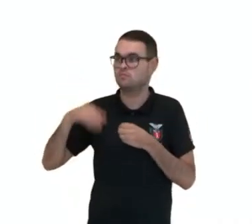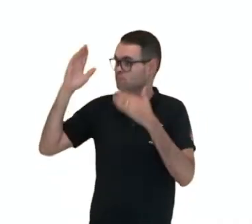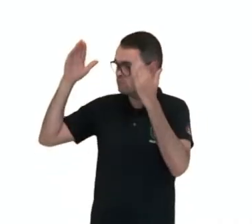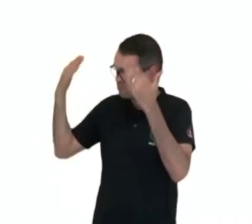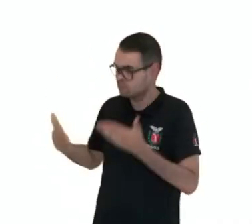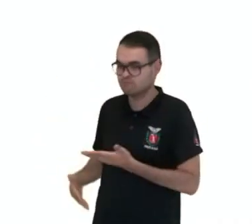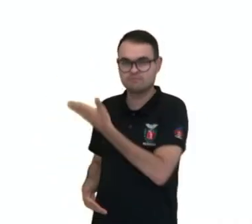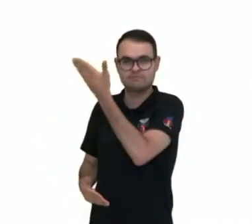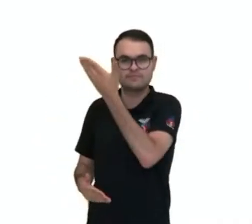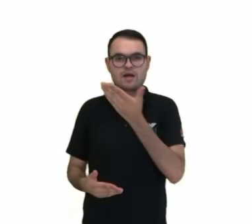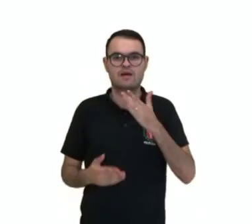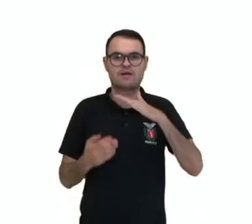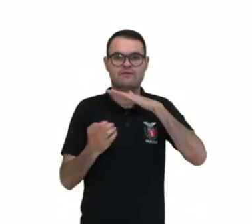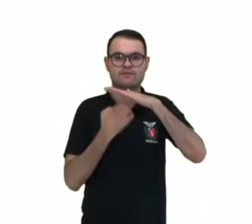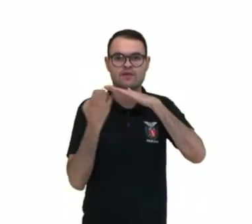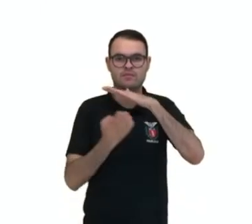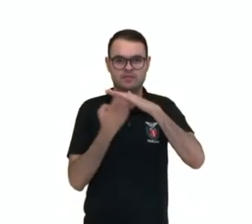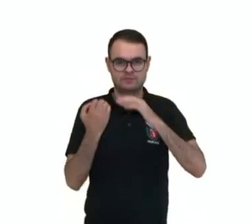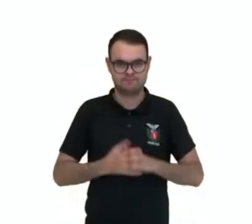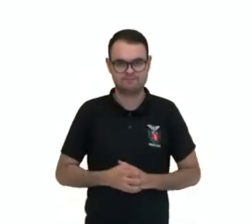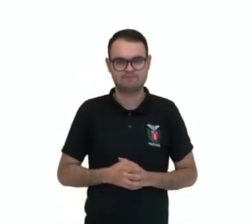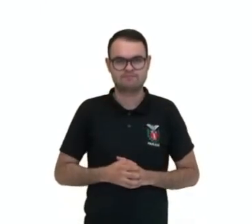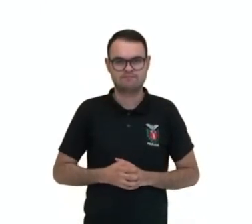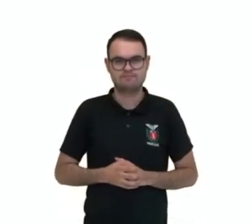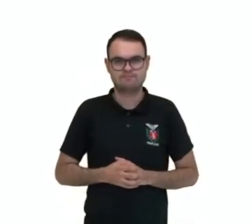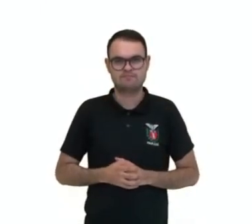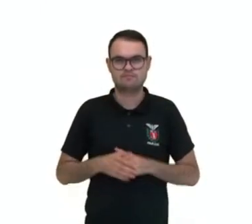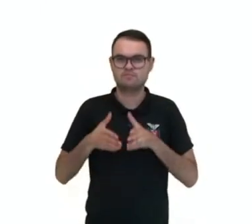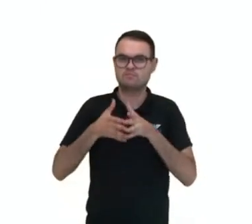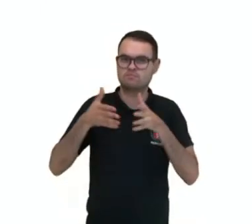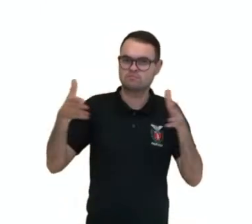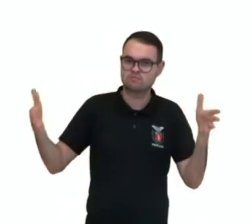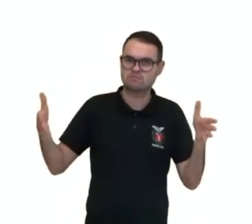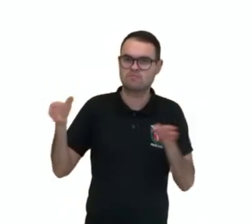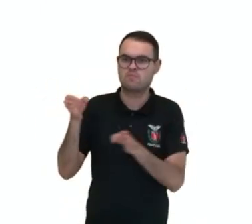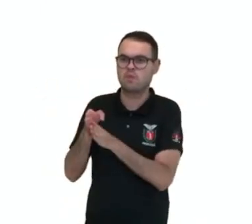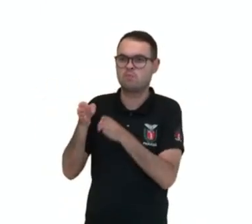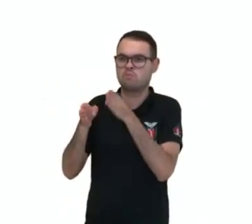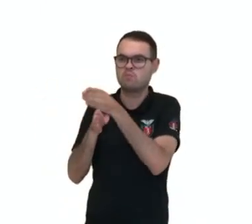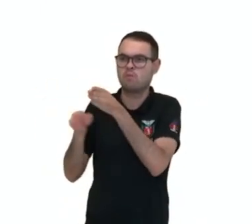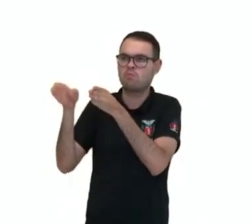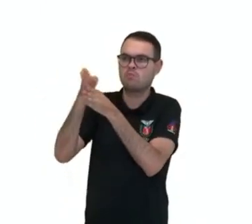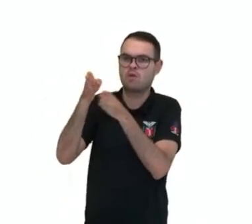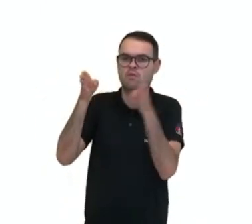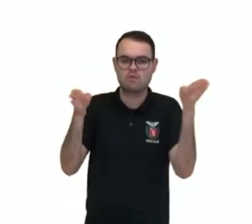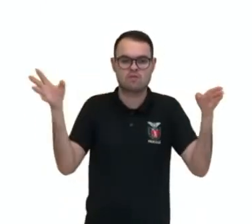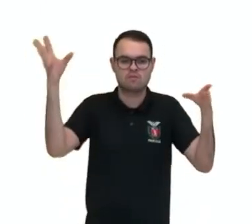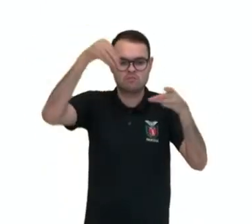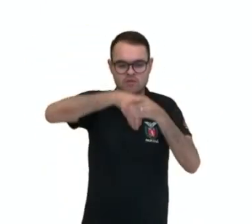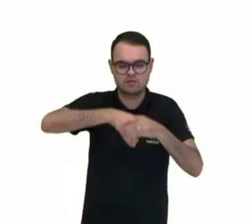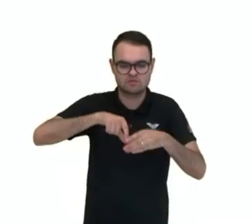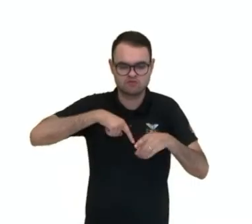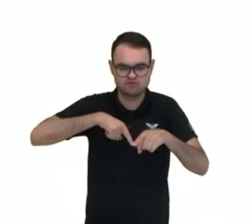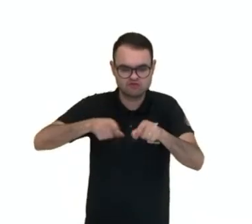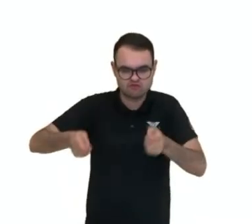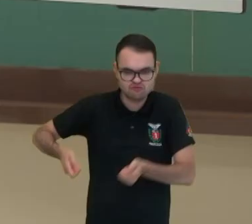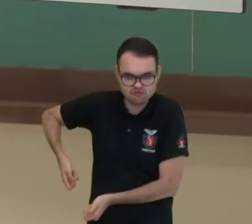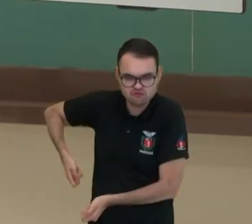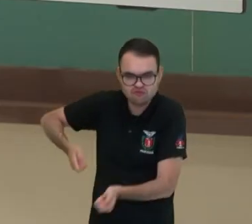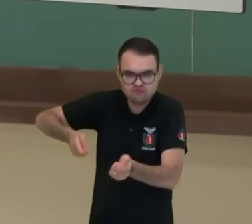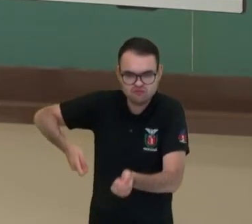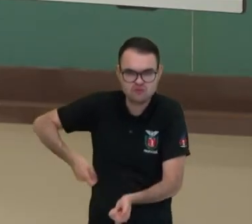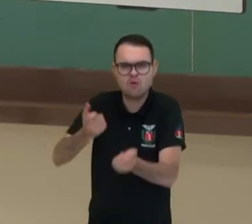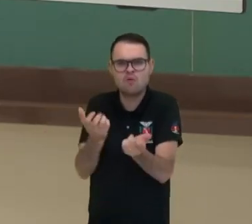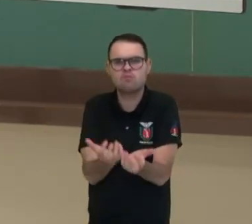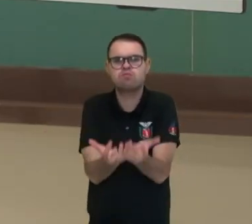a fábrica, que eram então enormes construções de alvenaria em que em seu interior ficava a caldeira, o vapor e